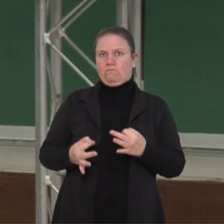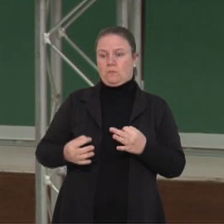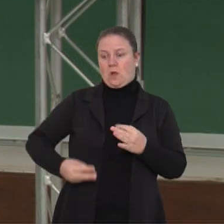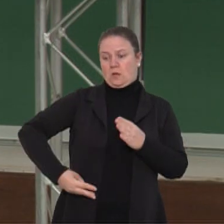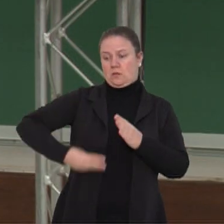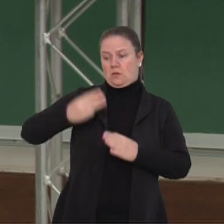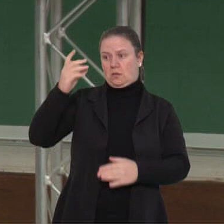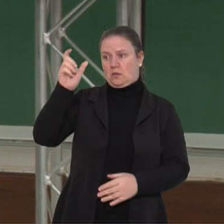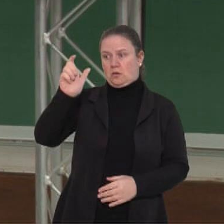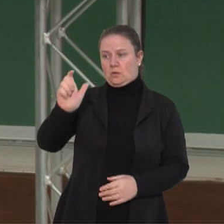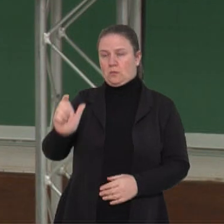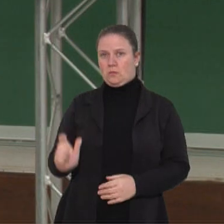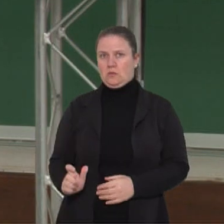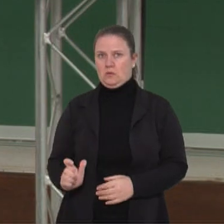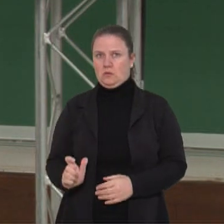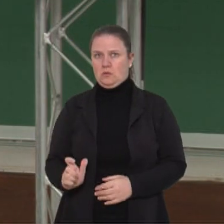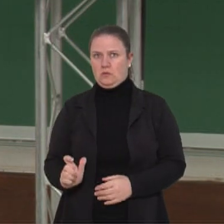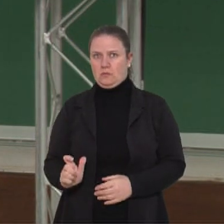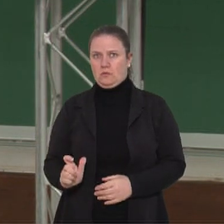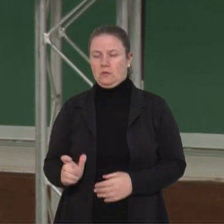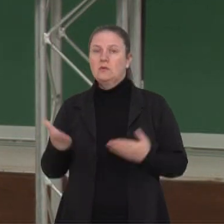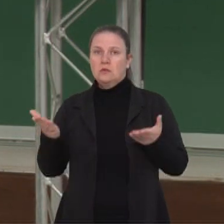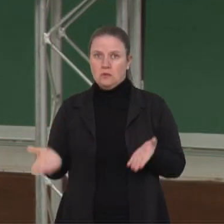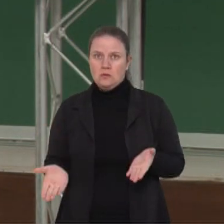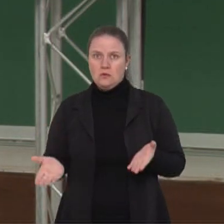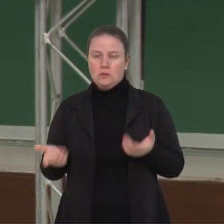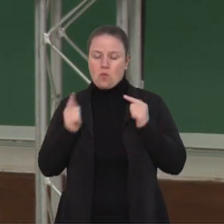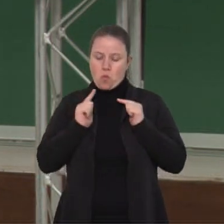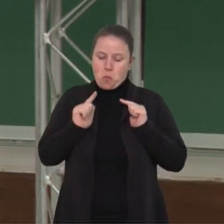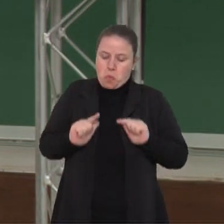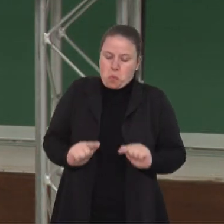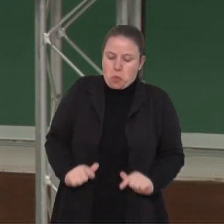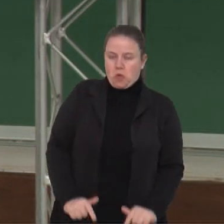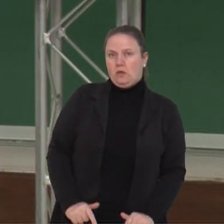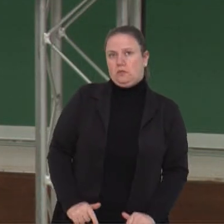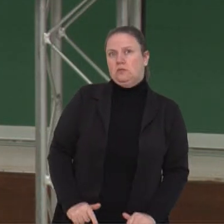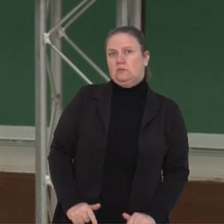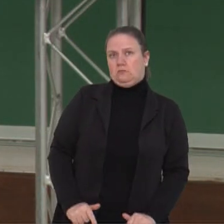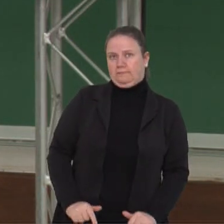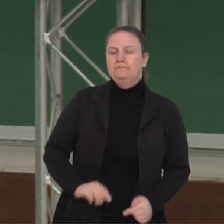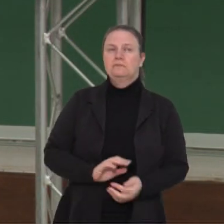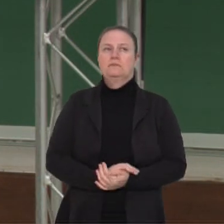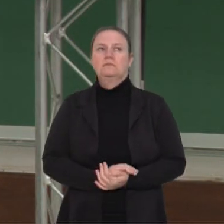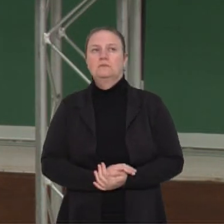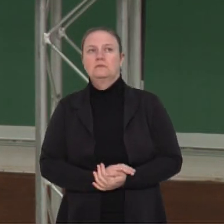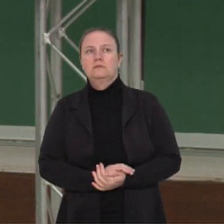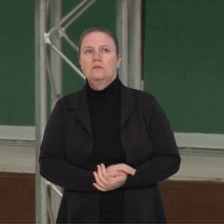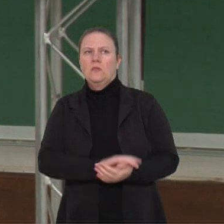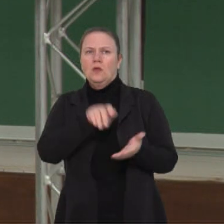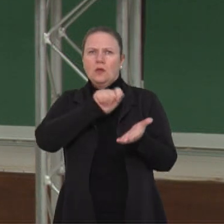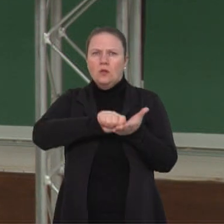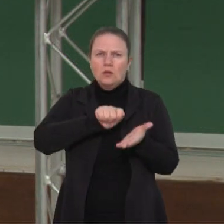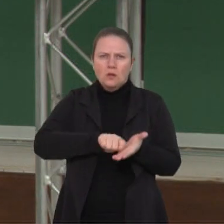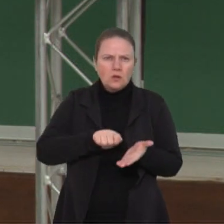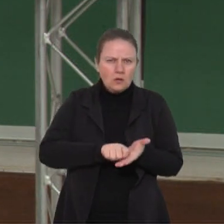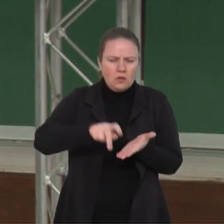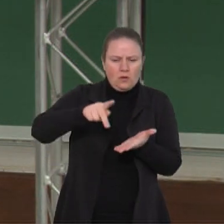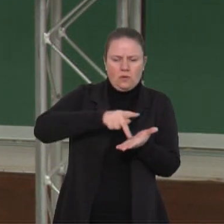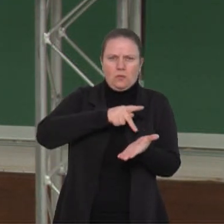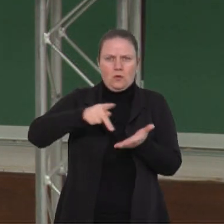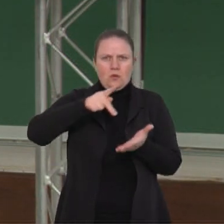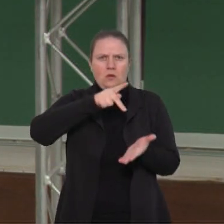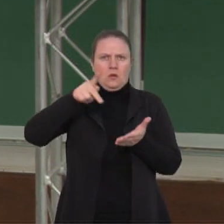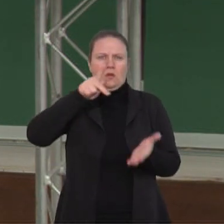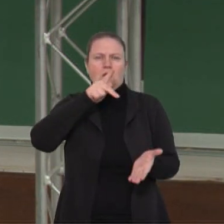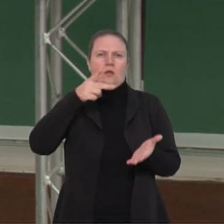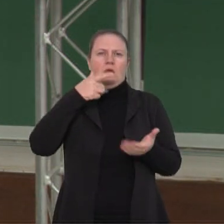terceira pessoa do discurso, a parte mais neutra, né? E é escrito em versos e emprega a linguagem conotativa,